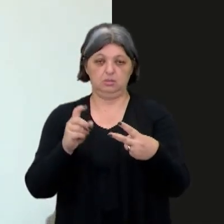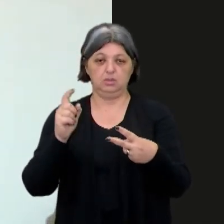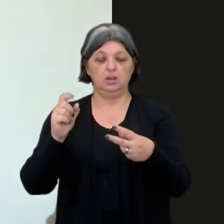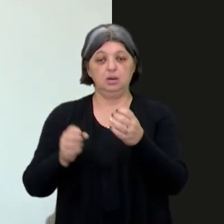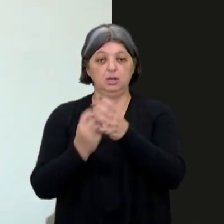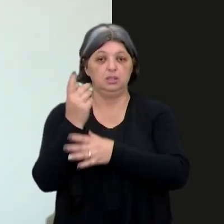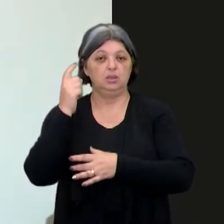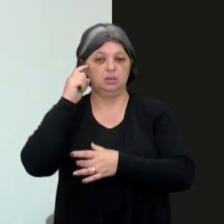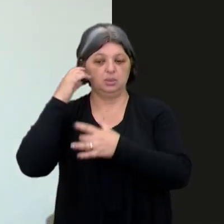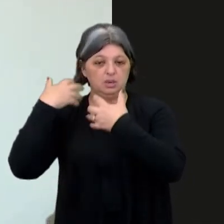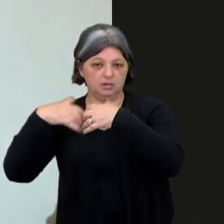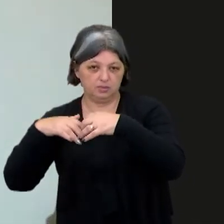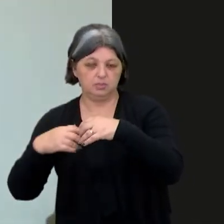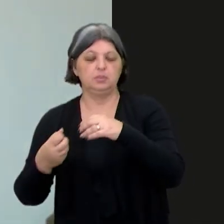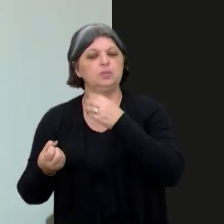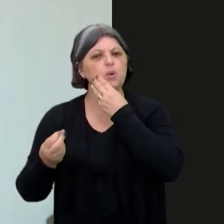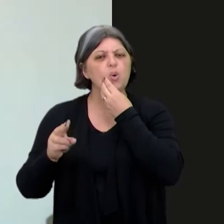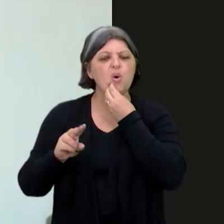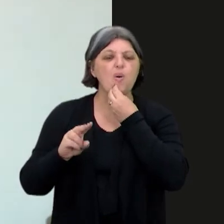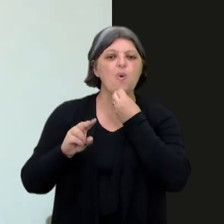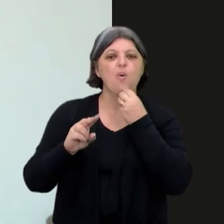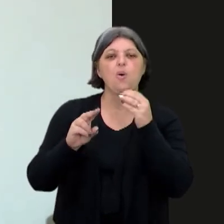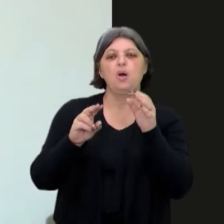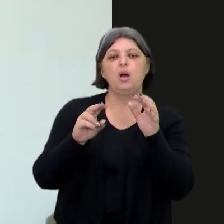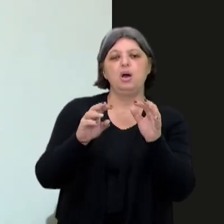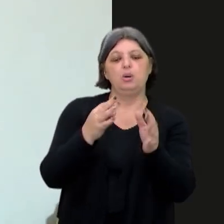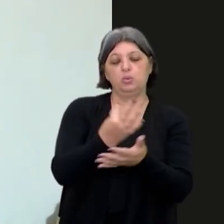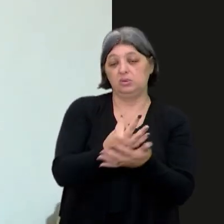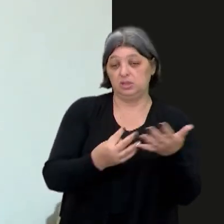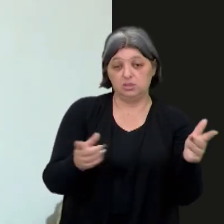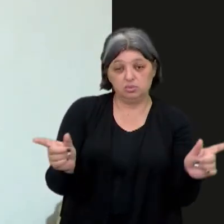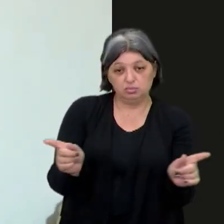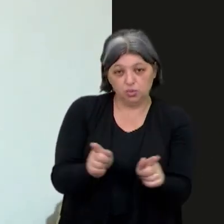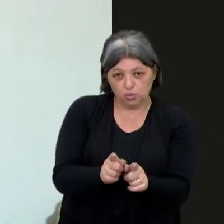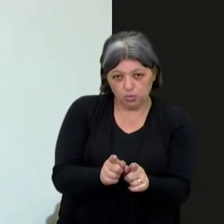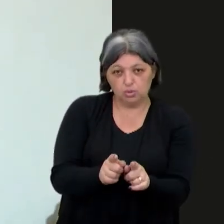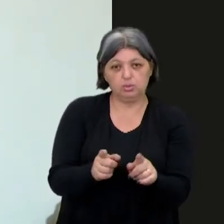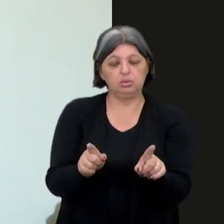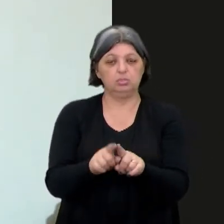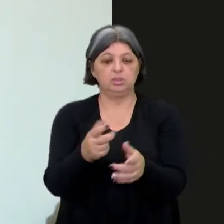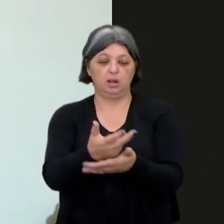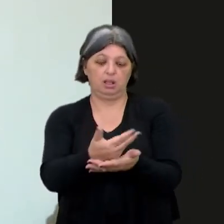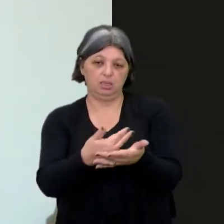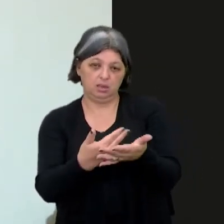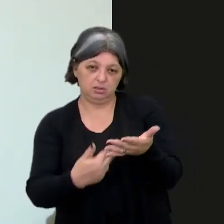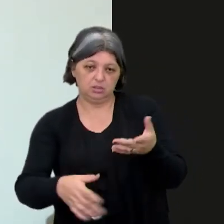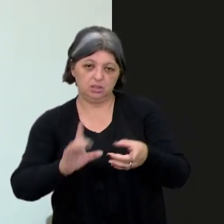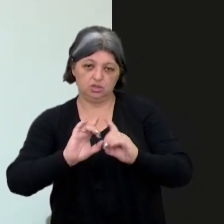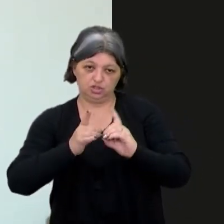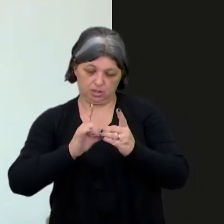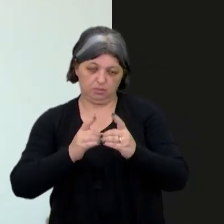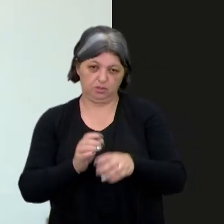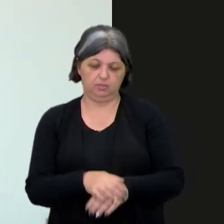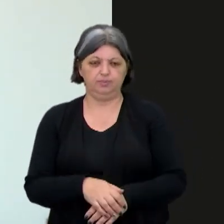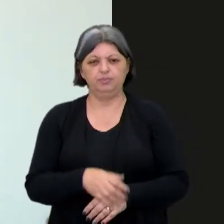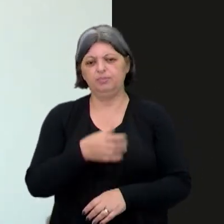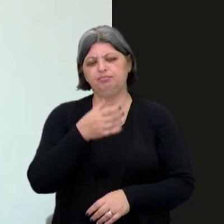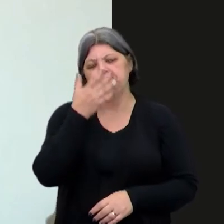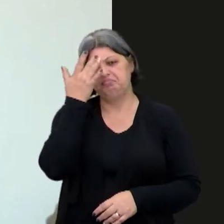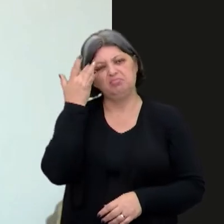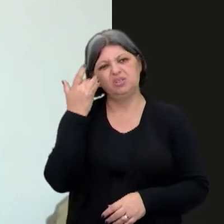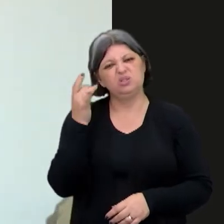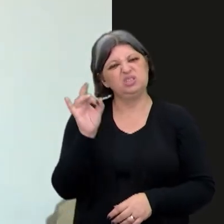texto enxuto e um desenho que seja dinâmico. Eu creio que são essas as fórmulas, assim. Um cara que só